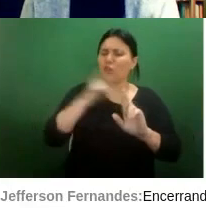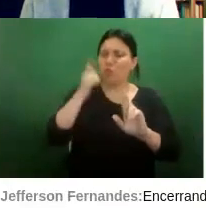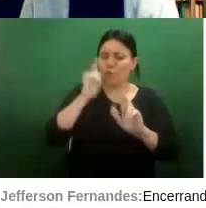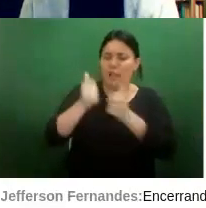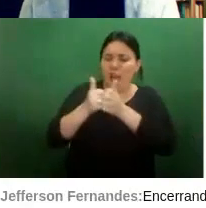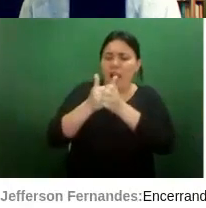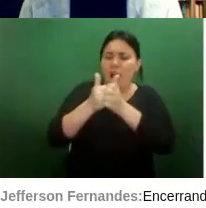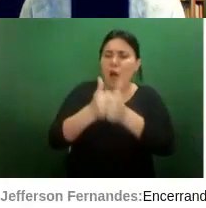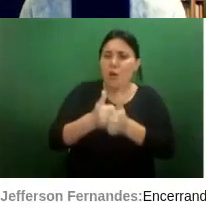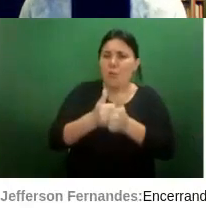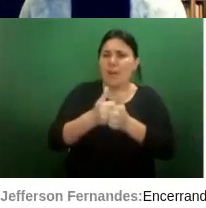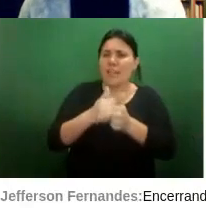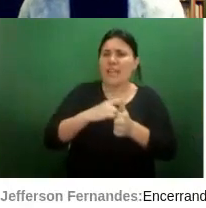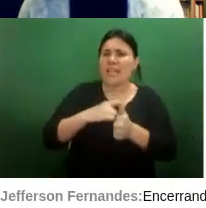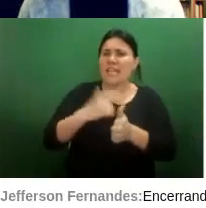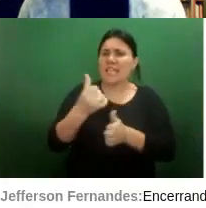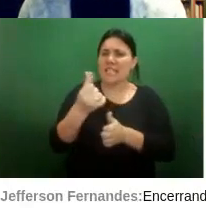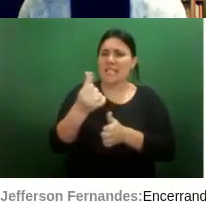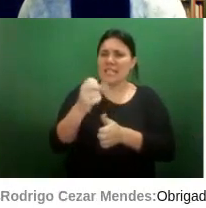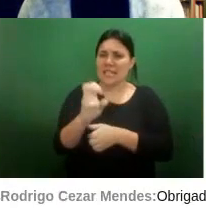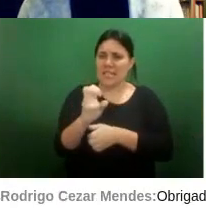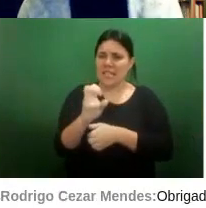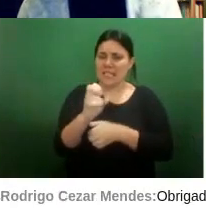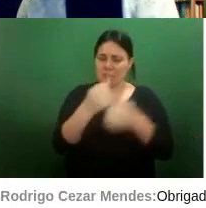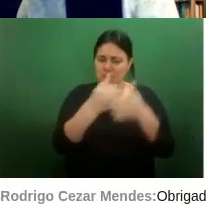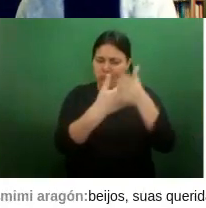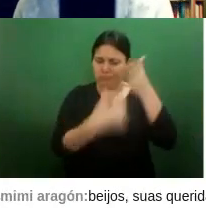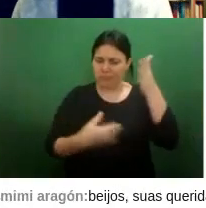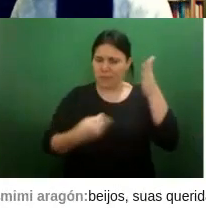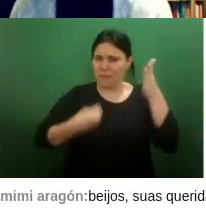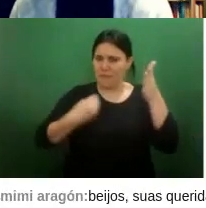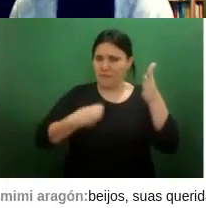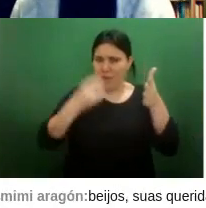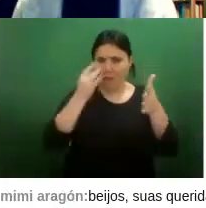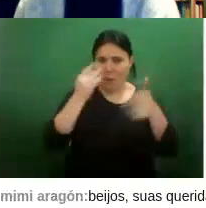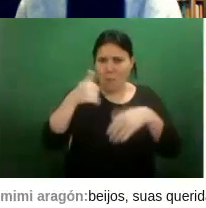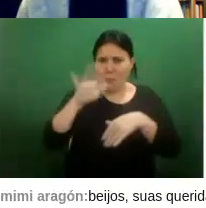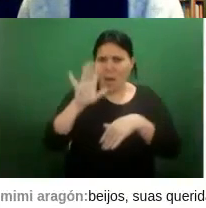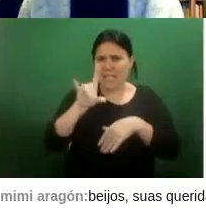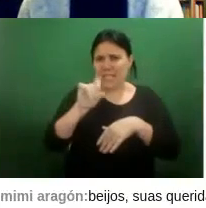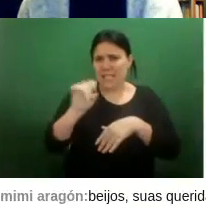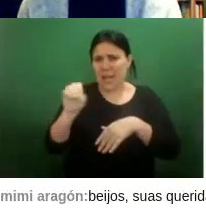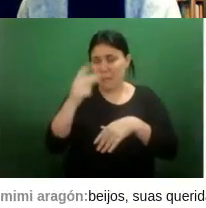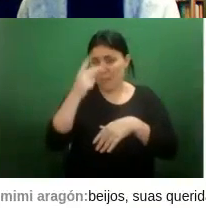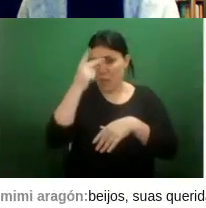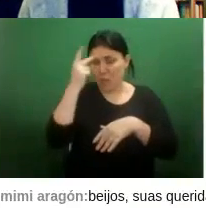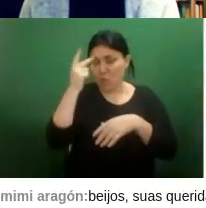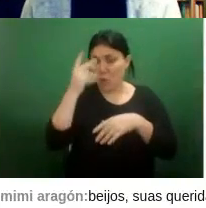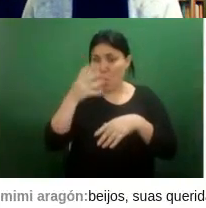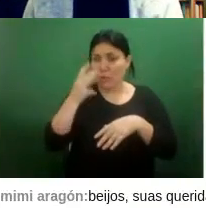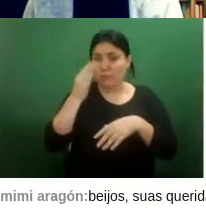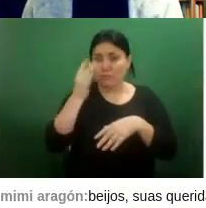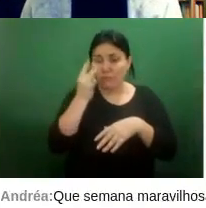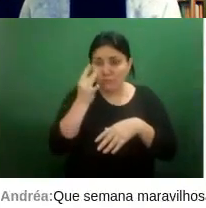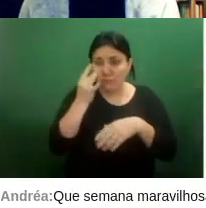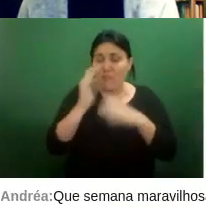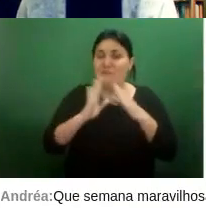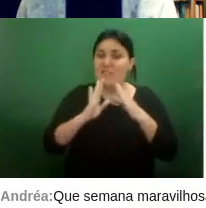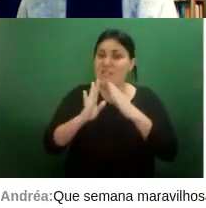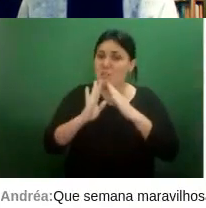estamos com 65 usuários na sala, mais de 100 pessoas no Facebook, ao vivo, e são pessoas que de fato